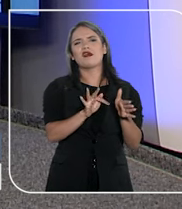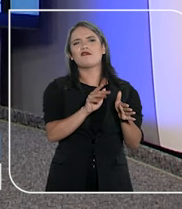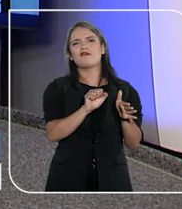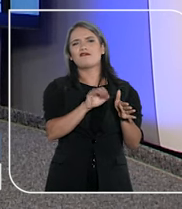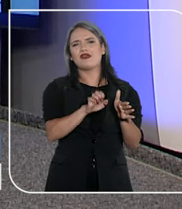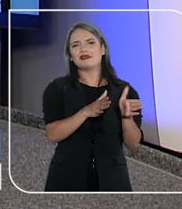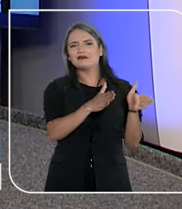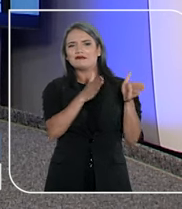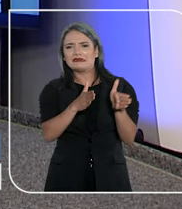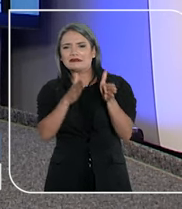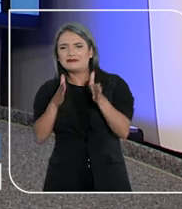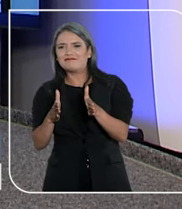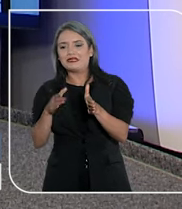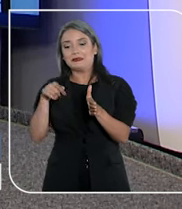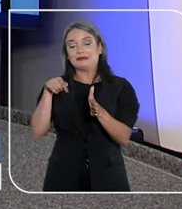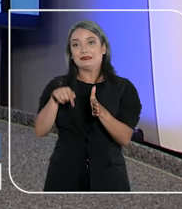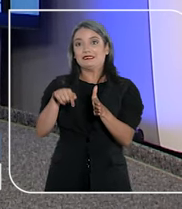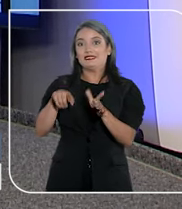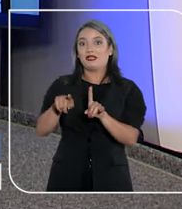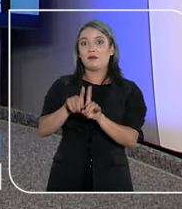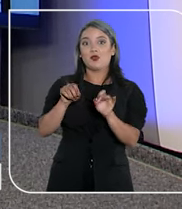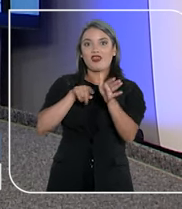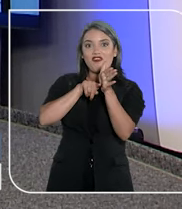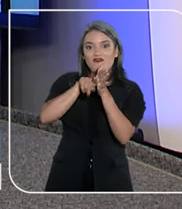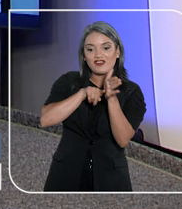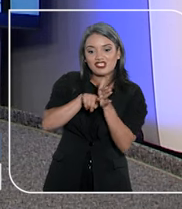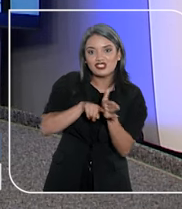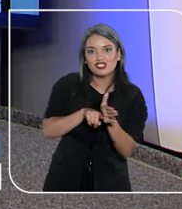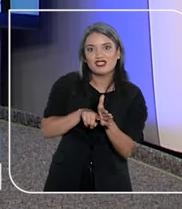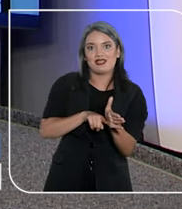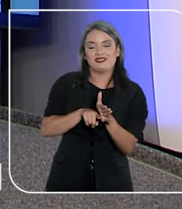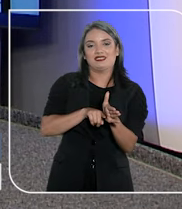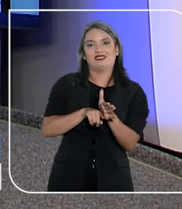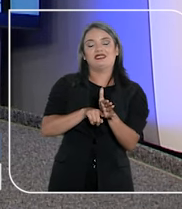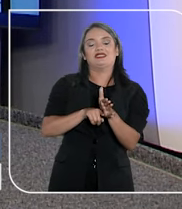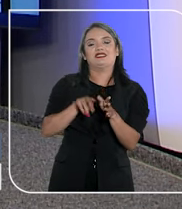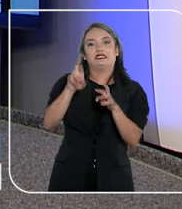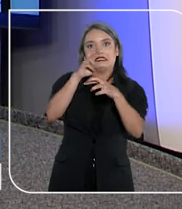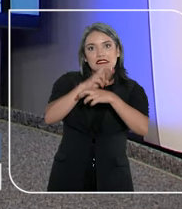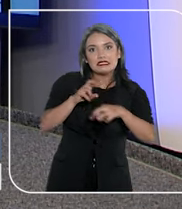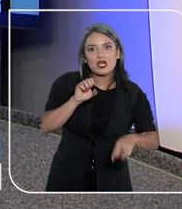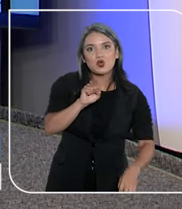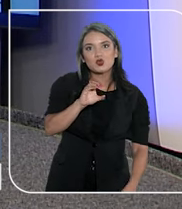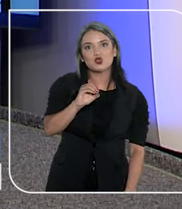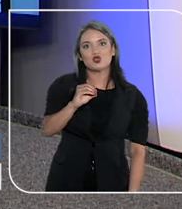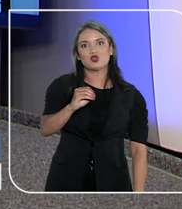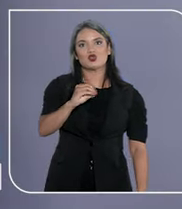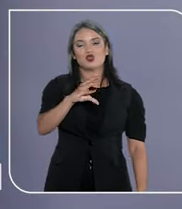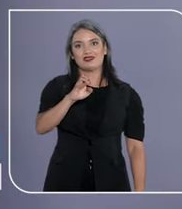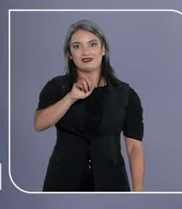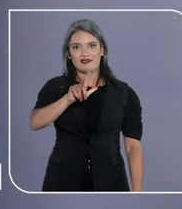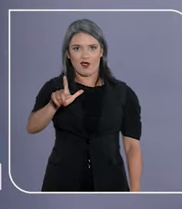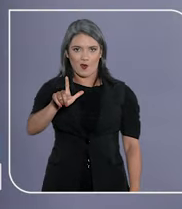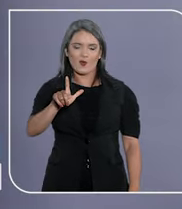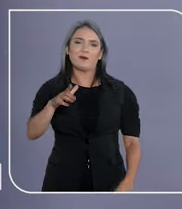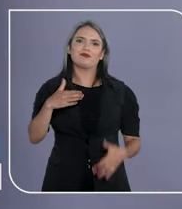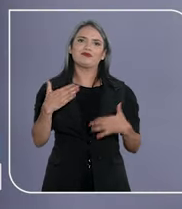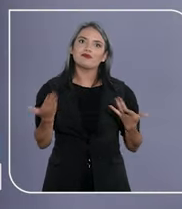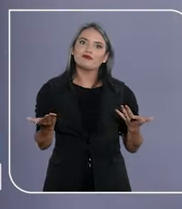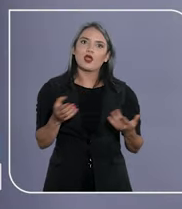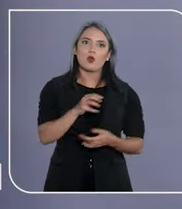fase polêmica, sobre a investigação social, começando pelo doutor Fábio. Essa fase